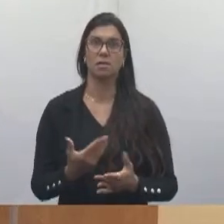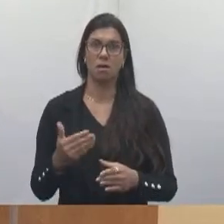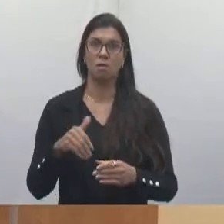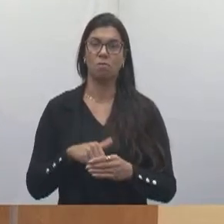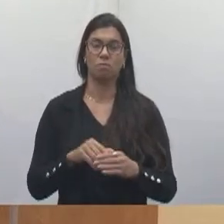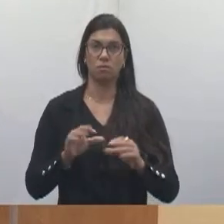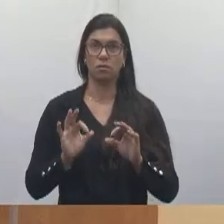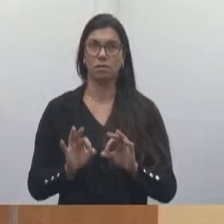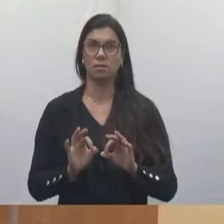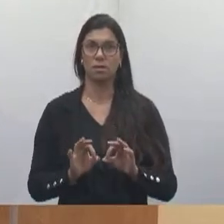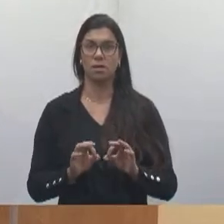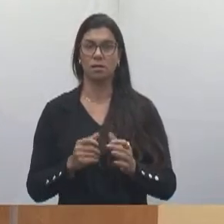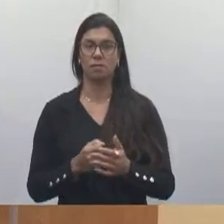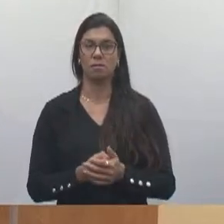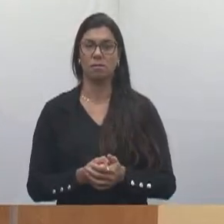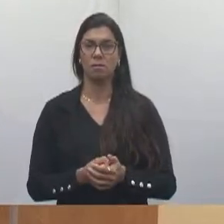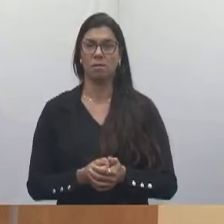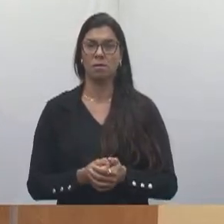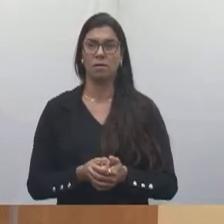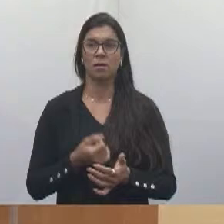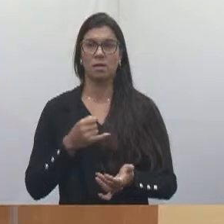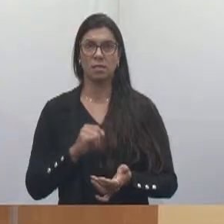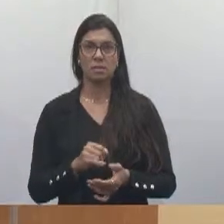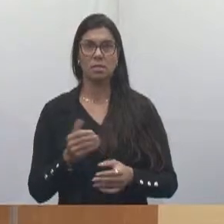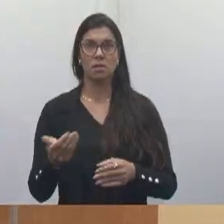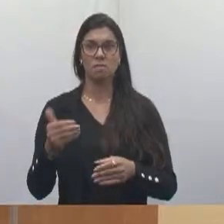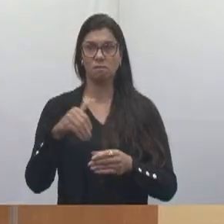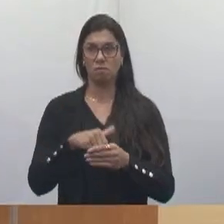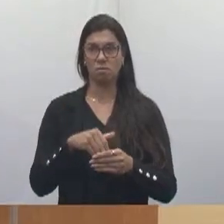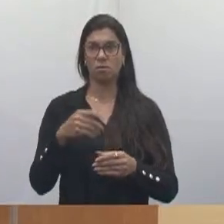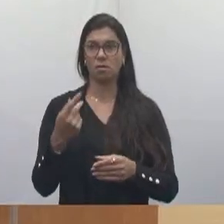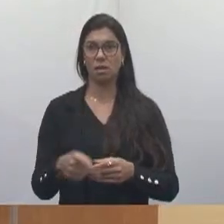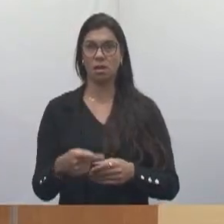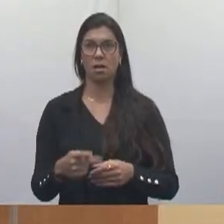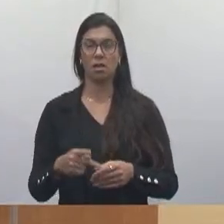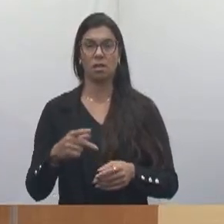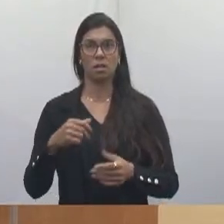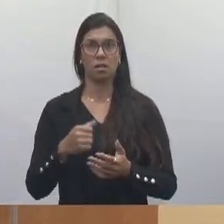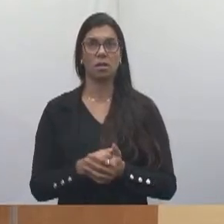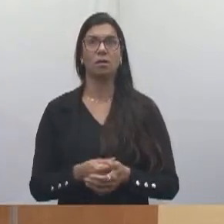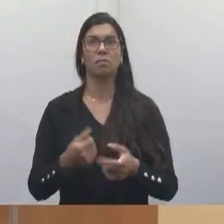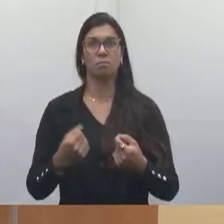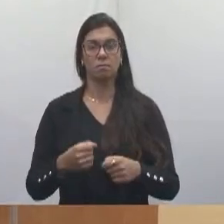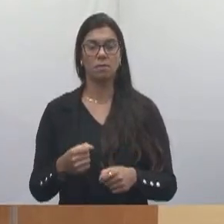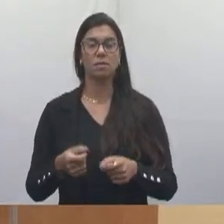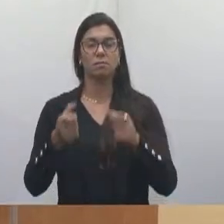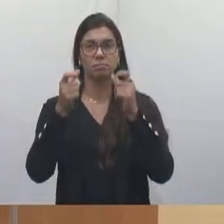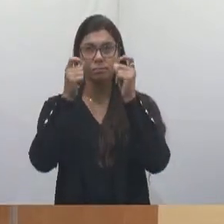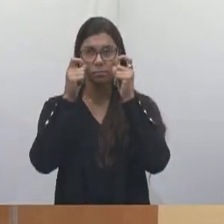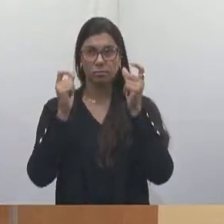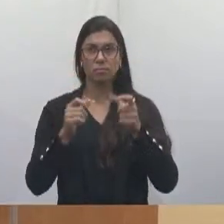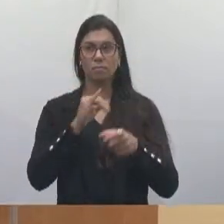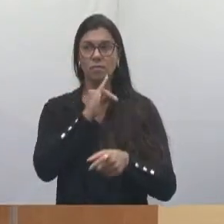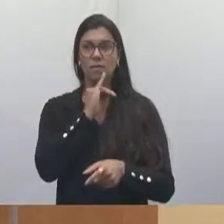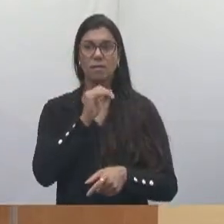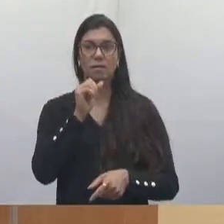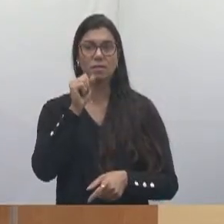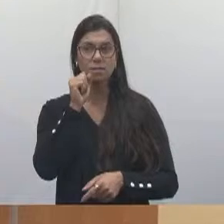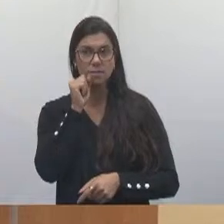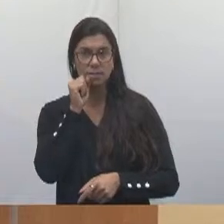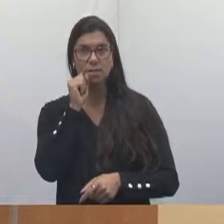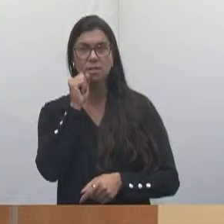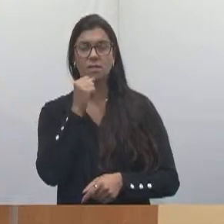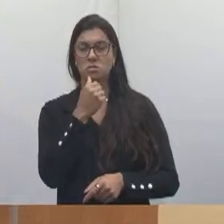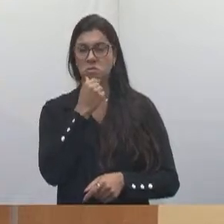para vereador, não pode fazer isso. População de Jacareí, fica esperta. Isaías Santana, você é um homem de